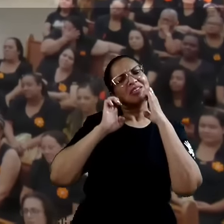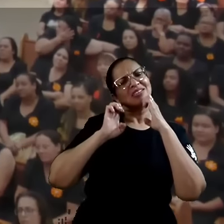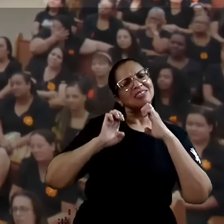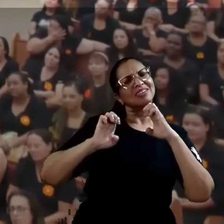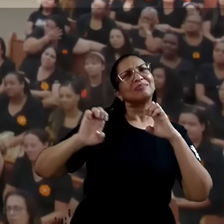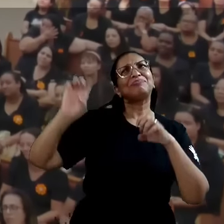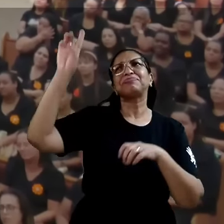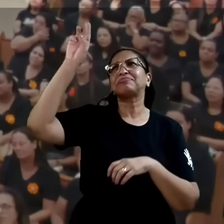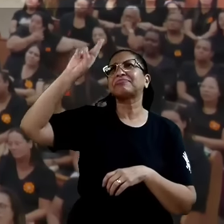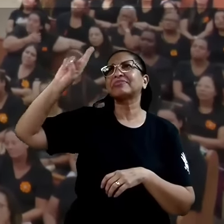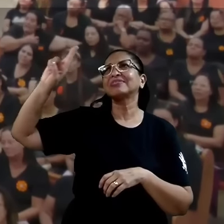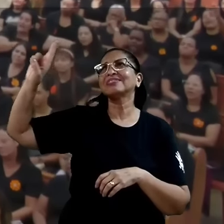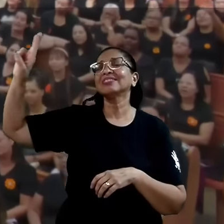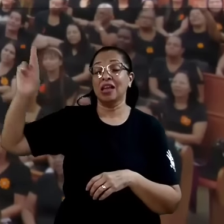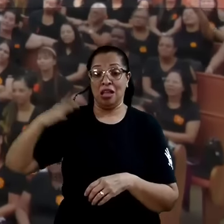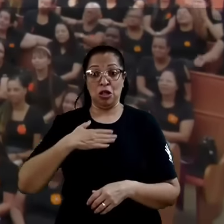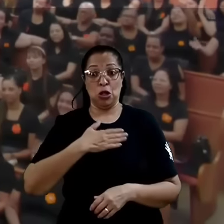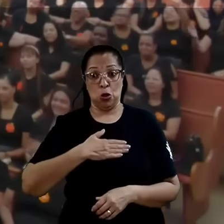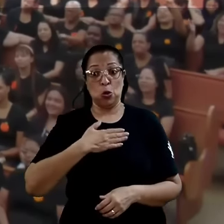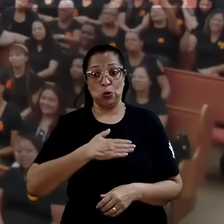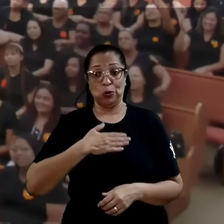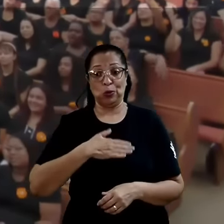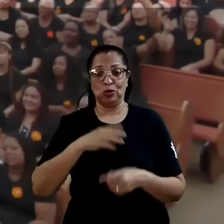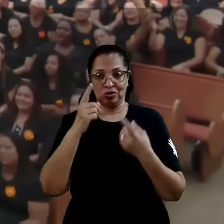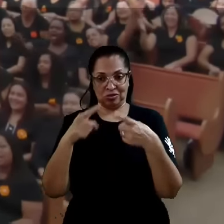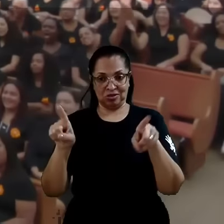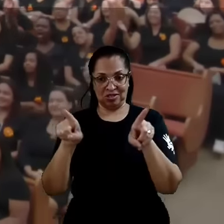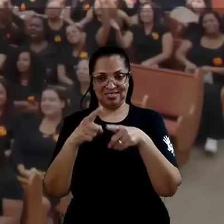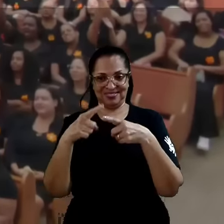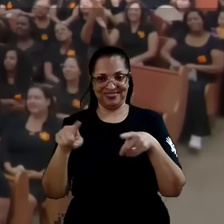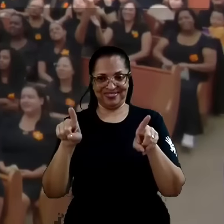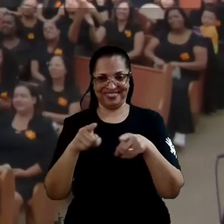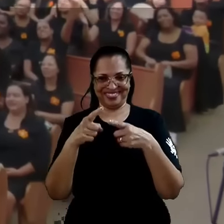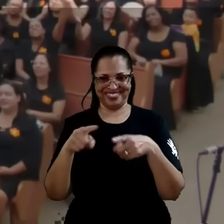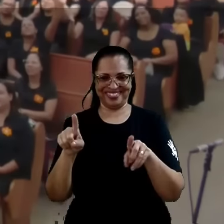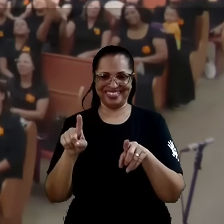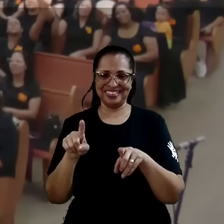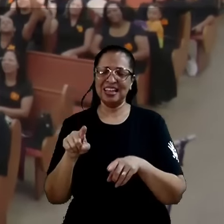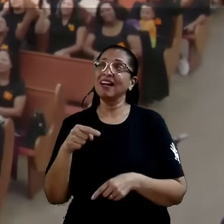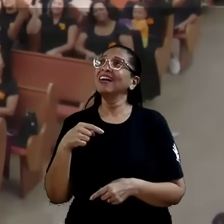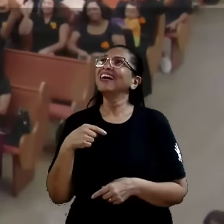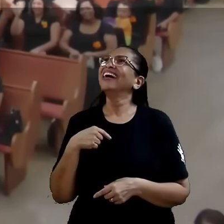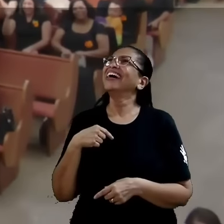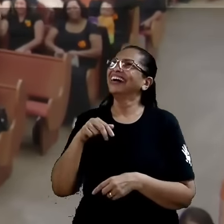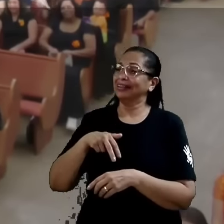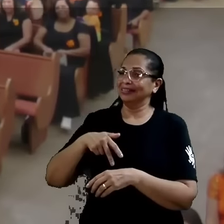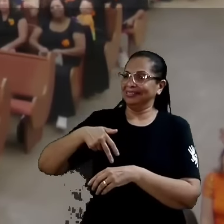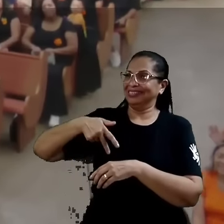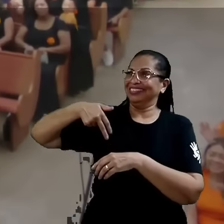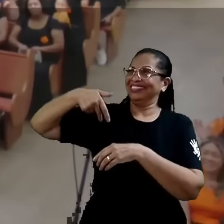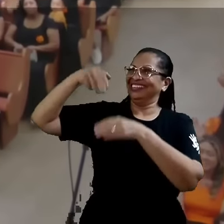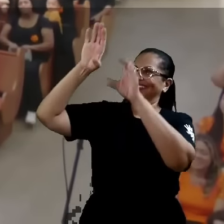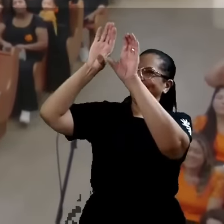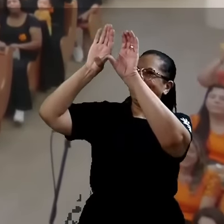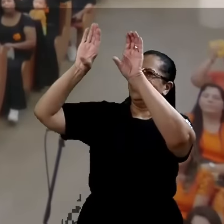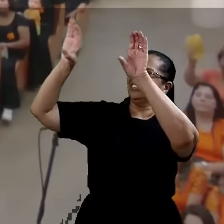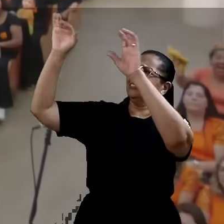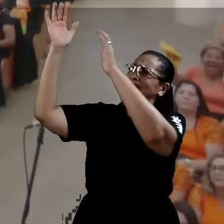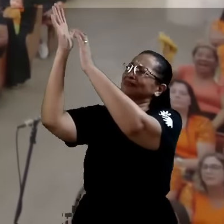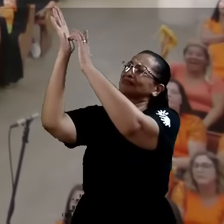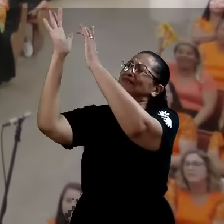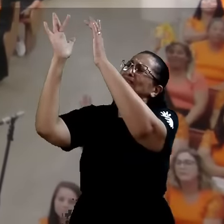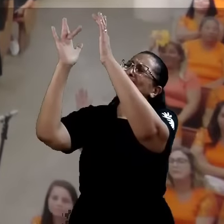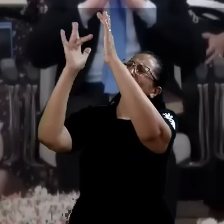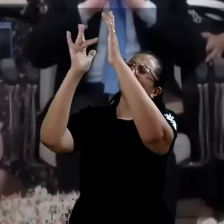irei eu pra linda cidade os meninos falam mãe já acordou Jesus vai me dar